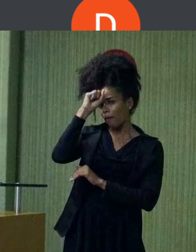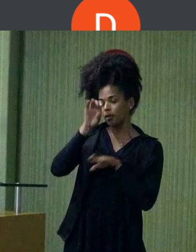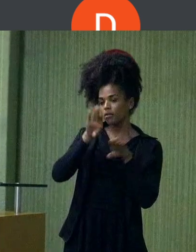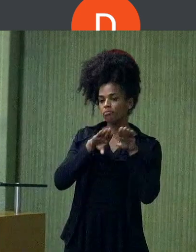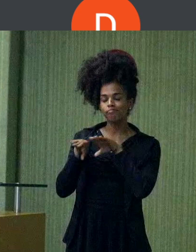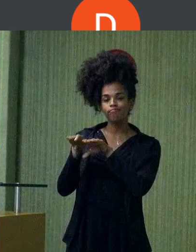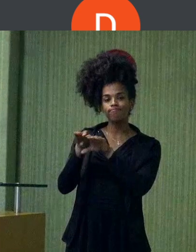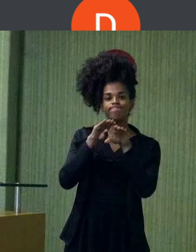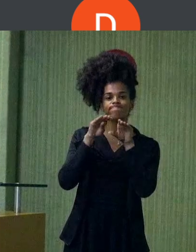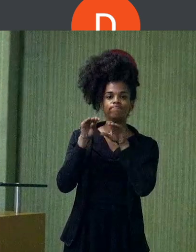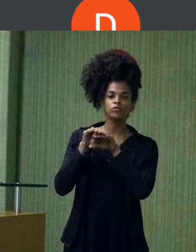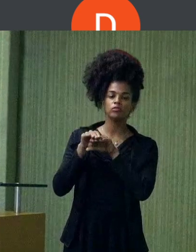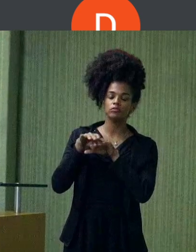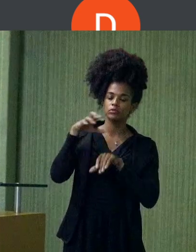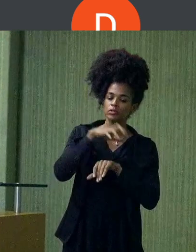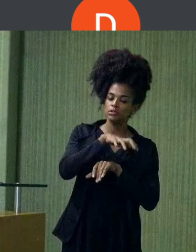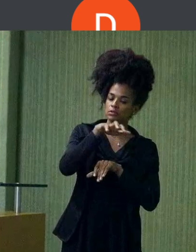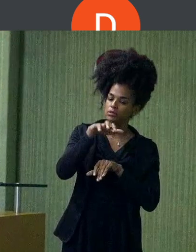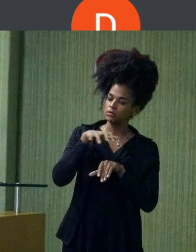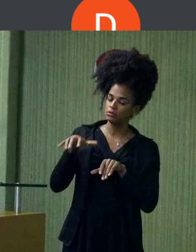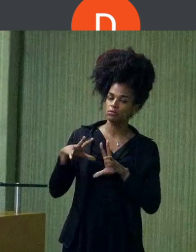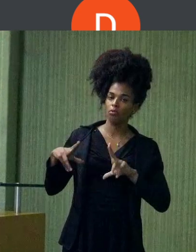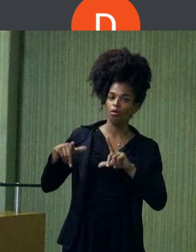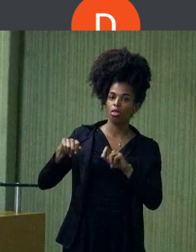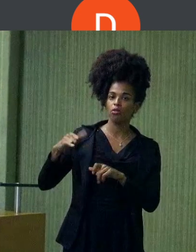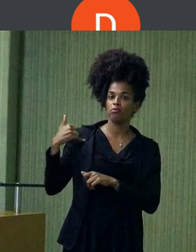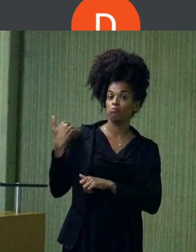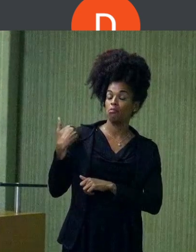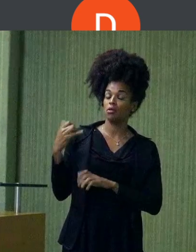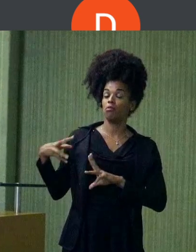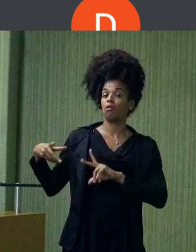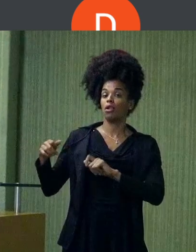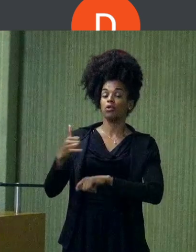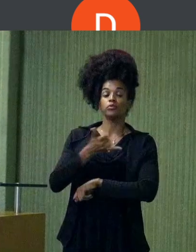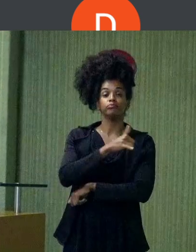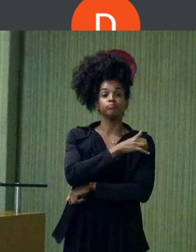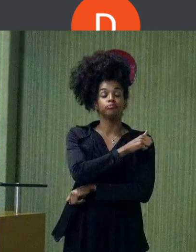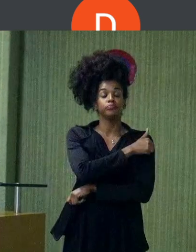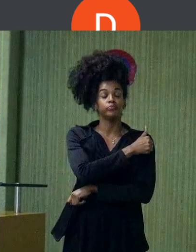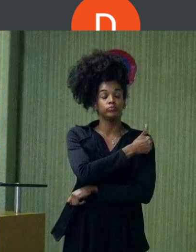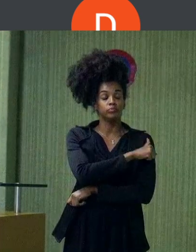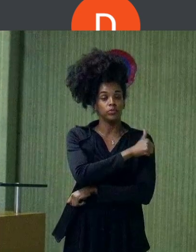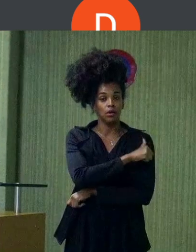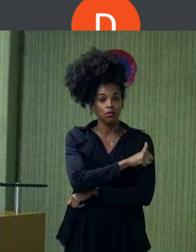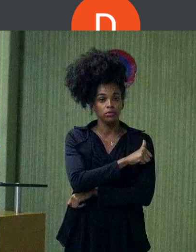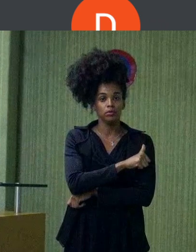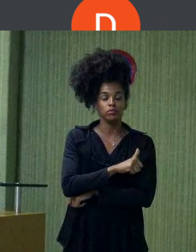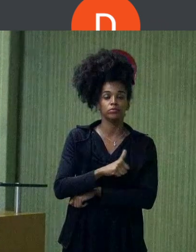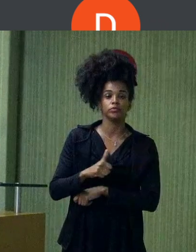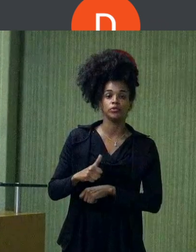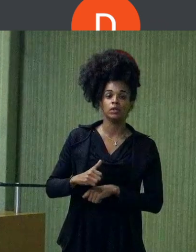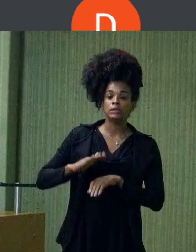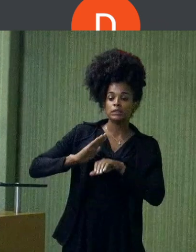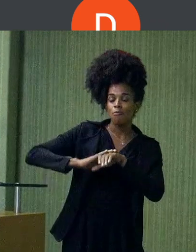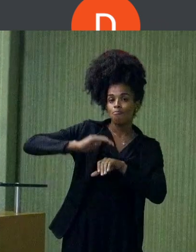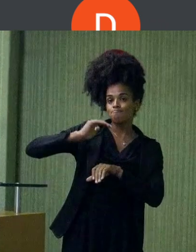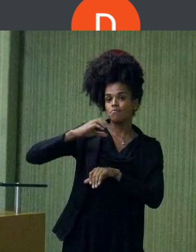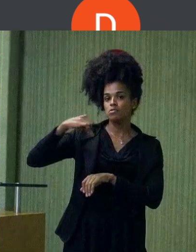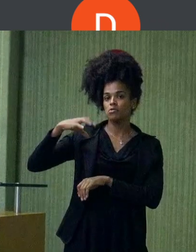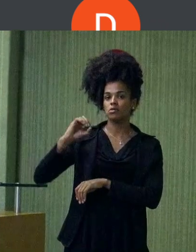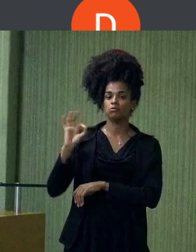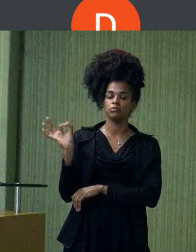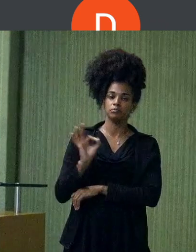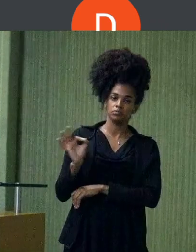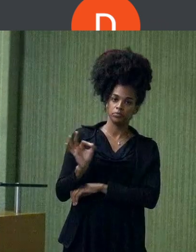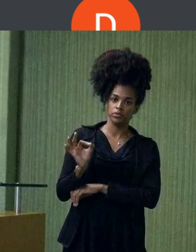fundamental de forma que a razão dos resultados entre os grupos individualmente considerados seja igual superior a 90% né